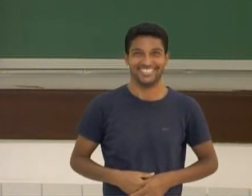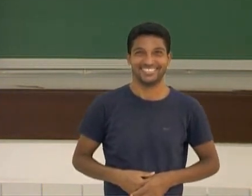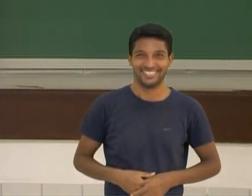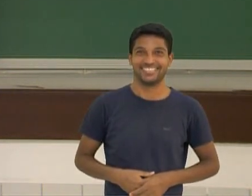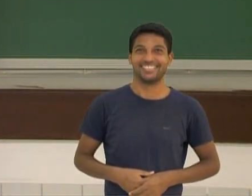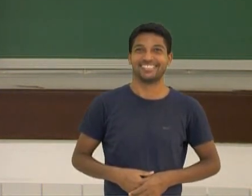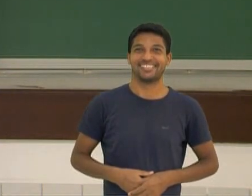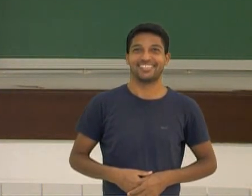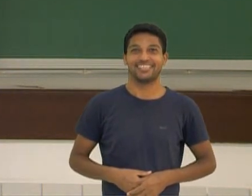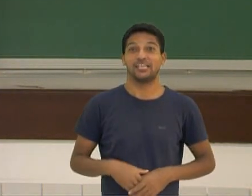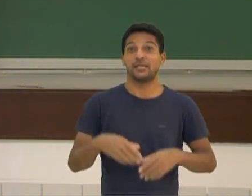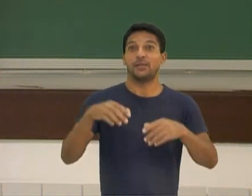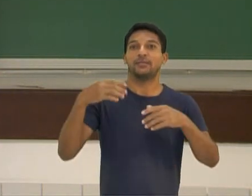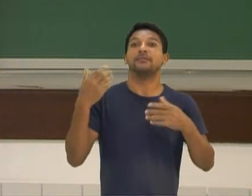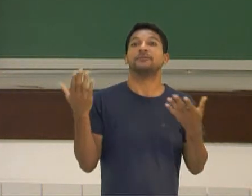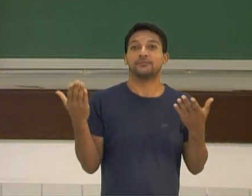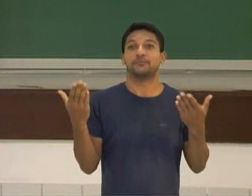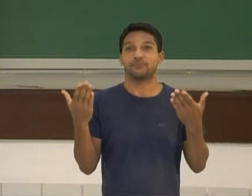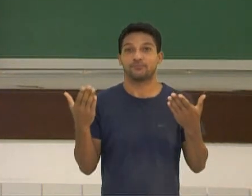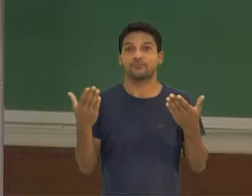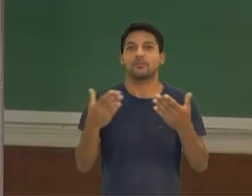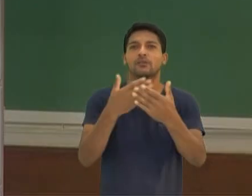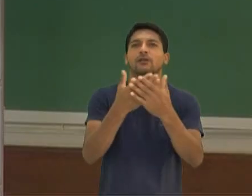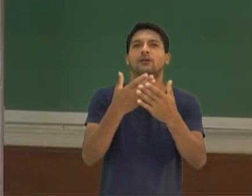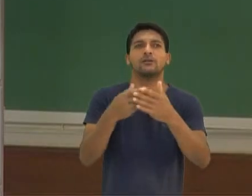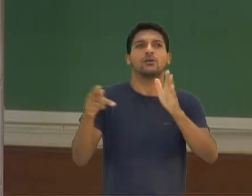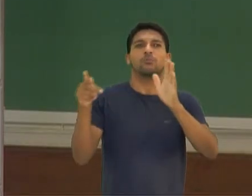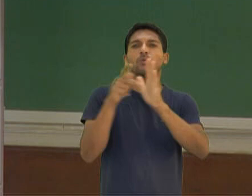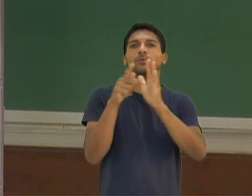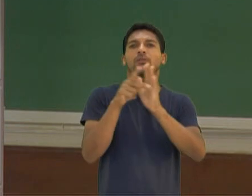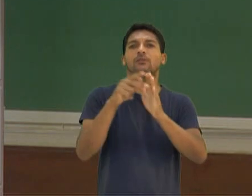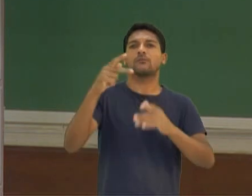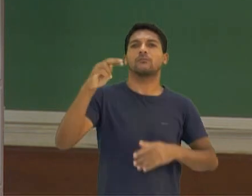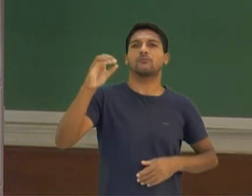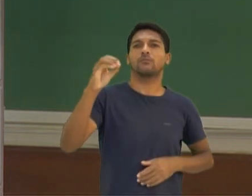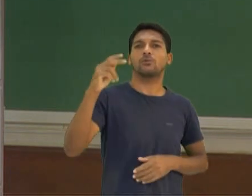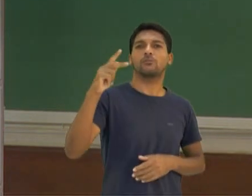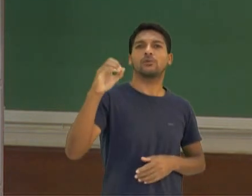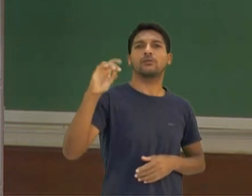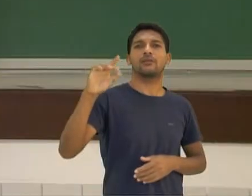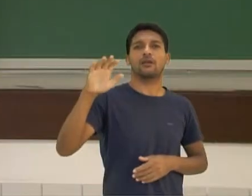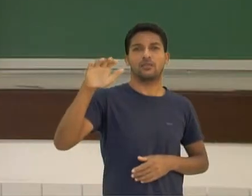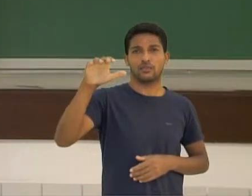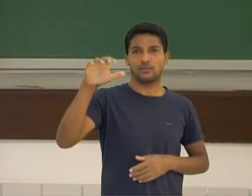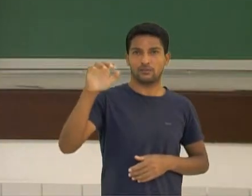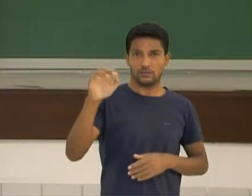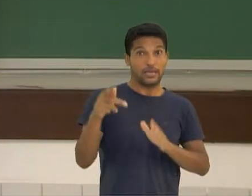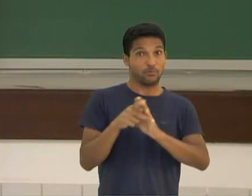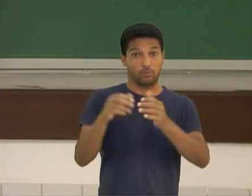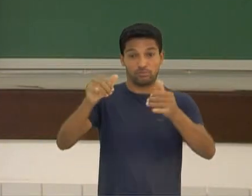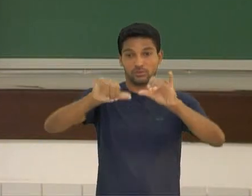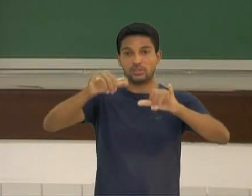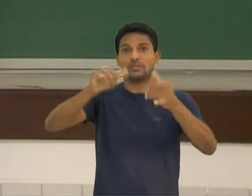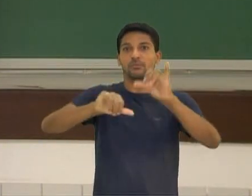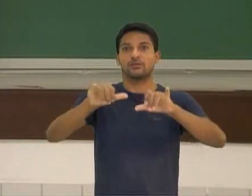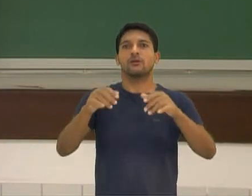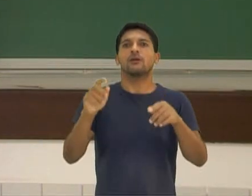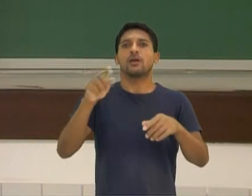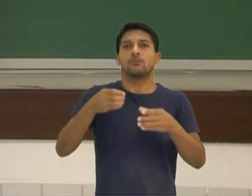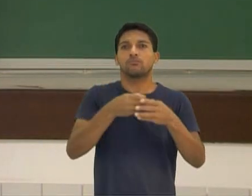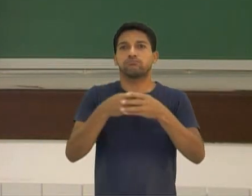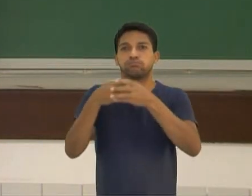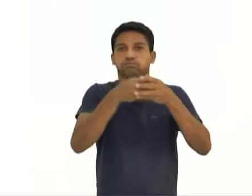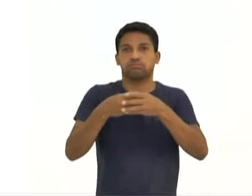Vem comigo então aqui, galera. Vamos lá. O que são essas propriedades? Põe na tela, produção, por gentileza. São as características, né? Tanto